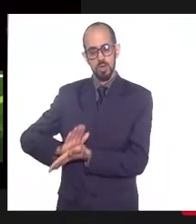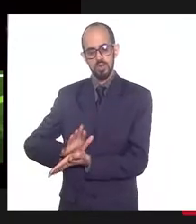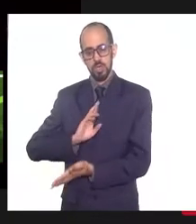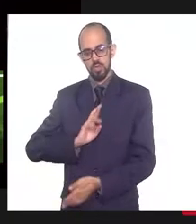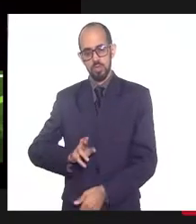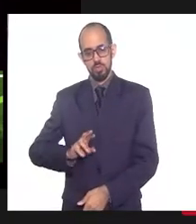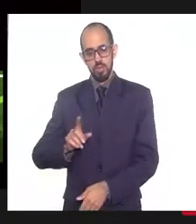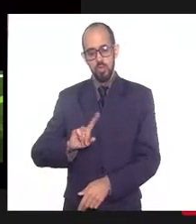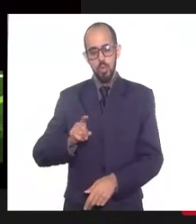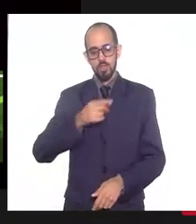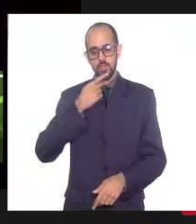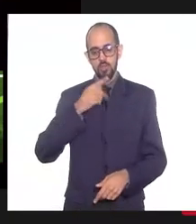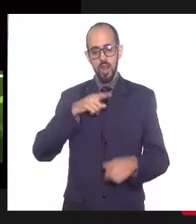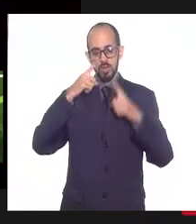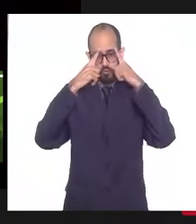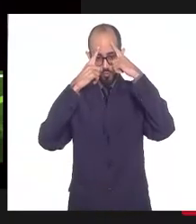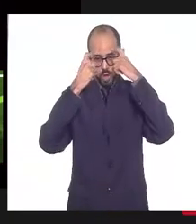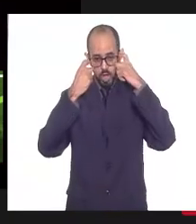da violência